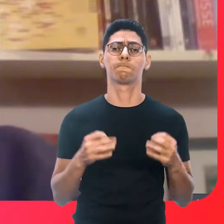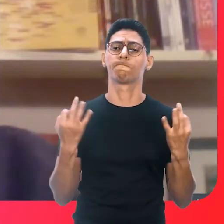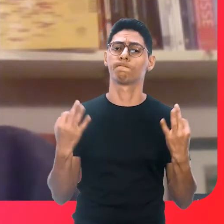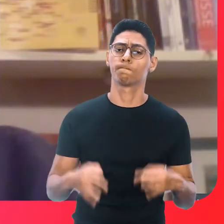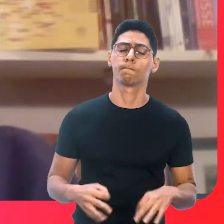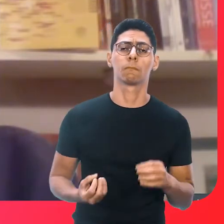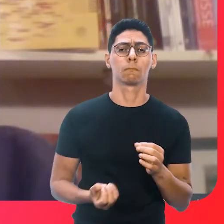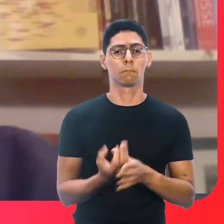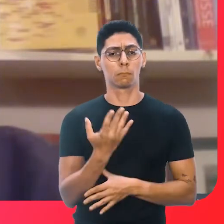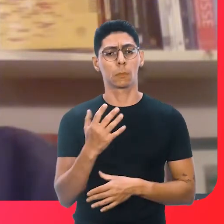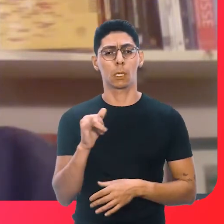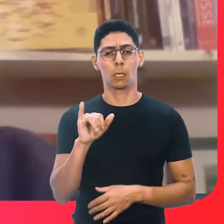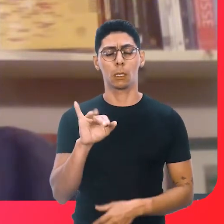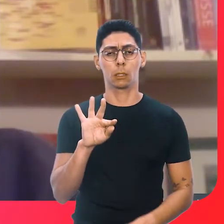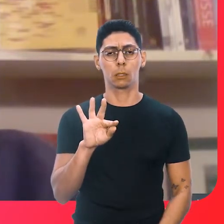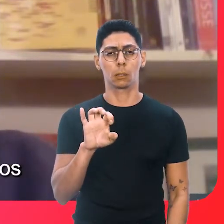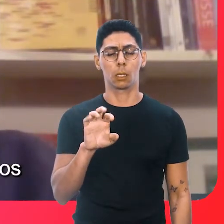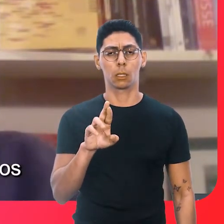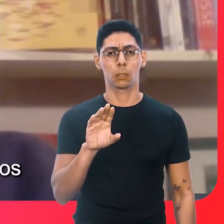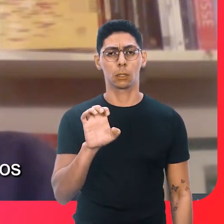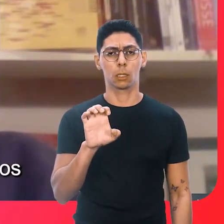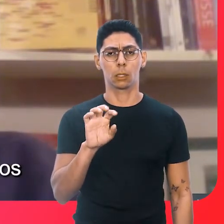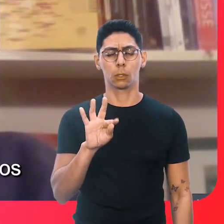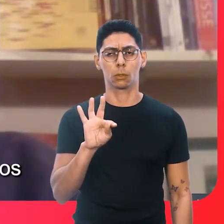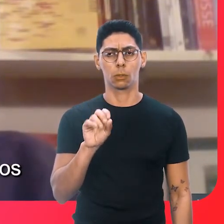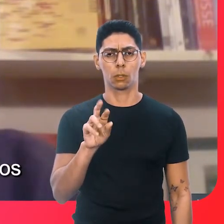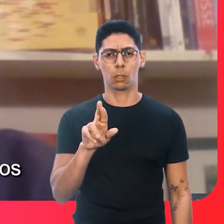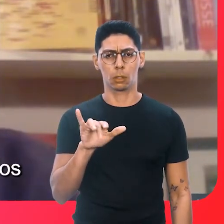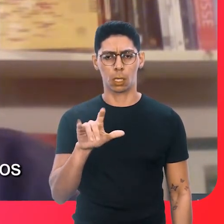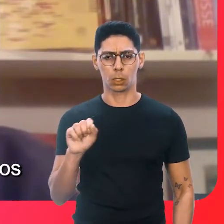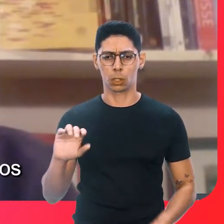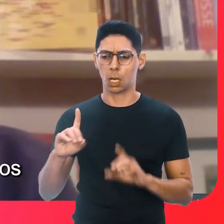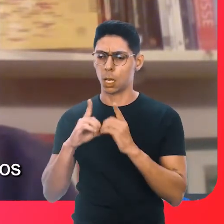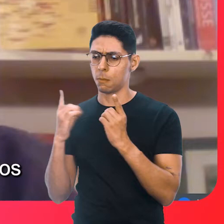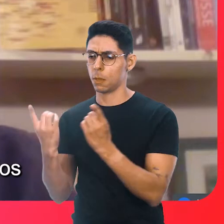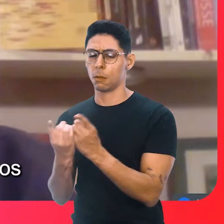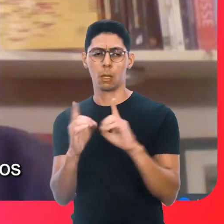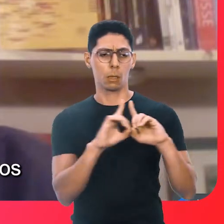da intersetorialidade. No Plano Nacional foram vários